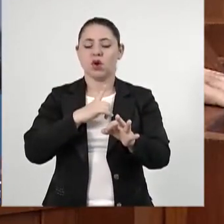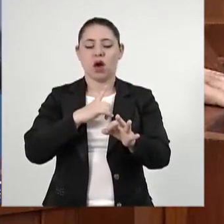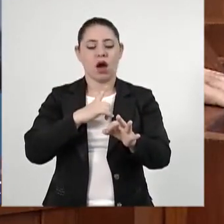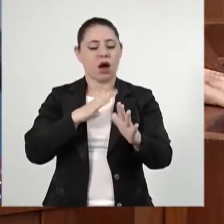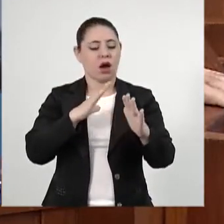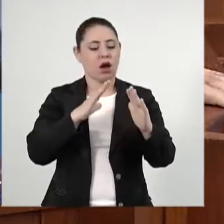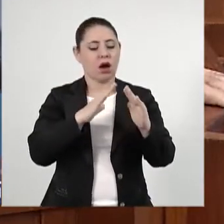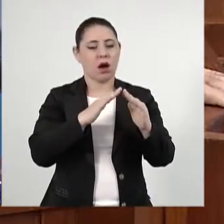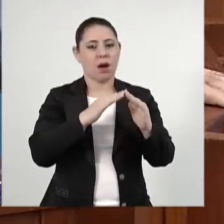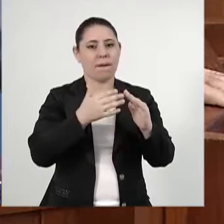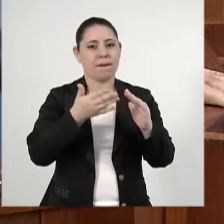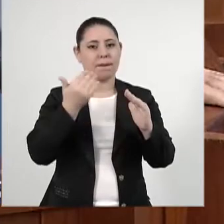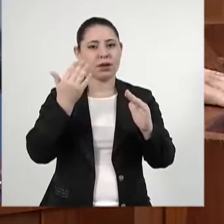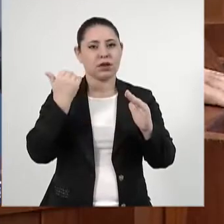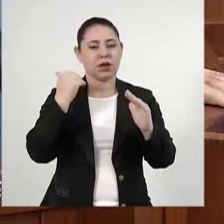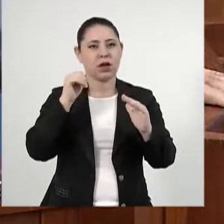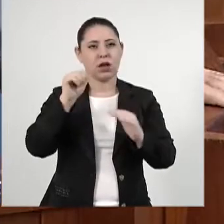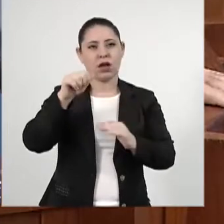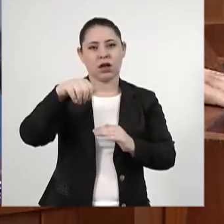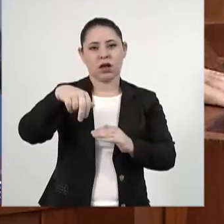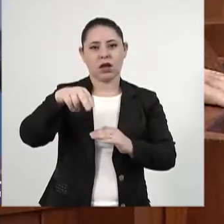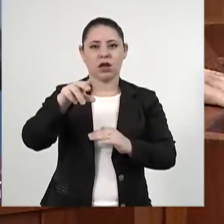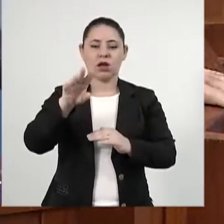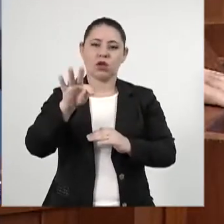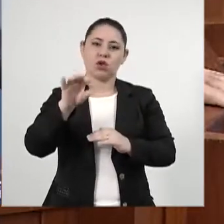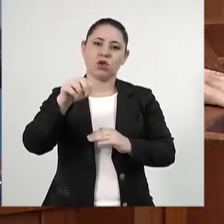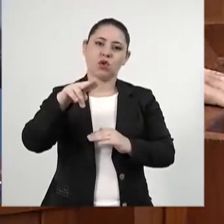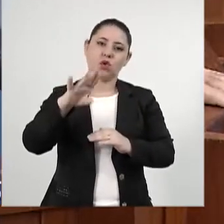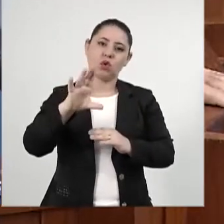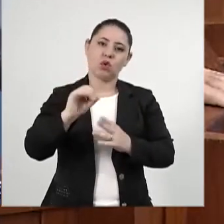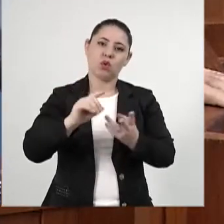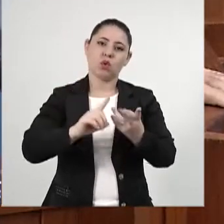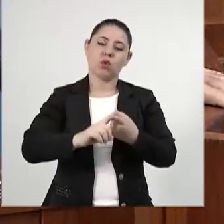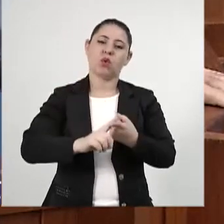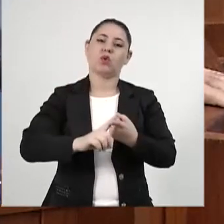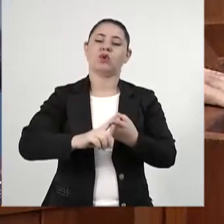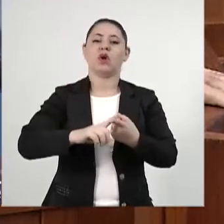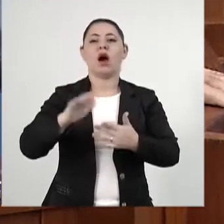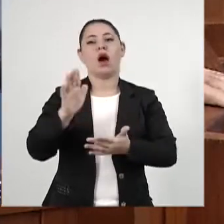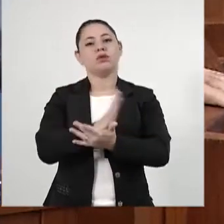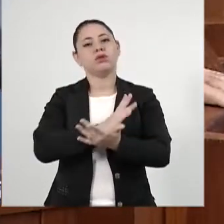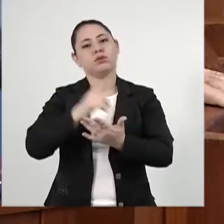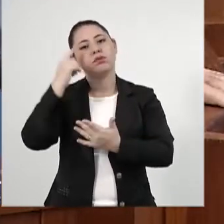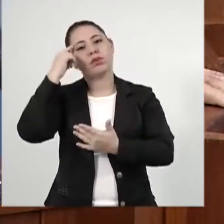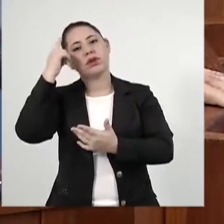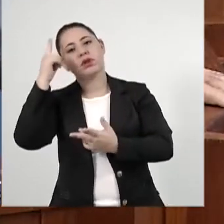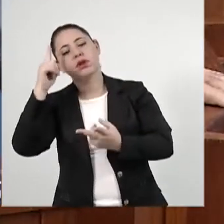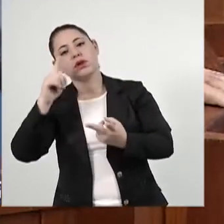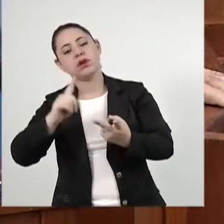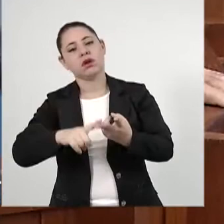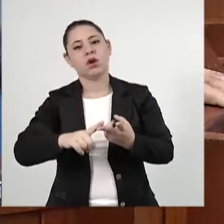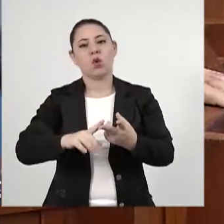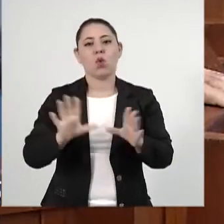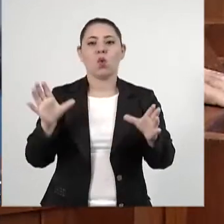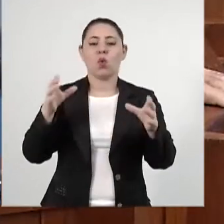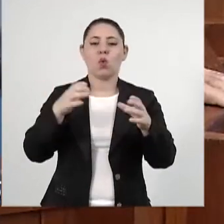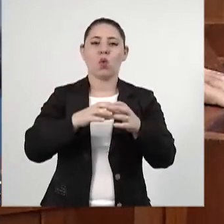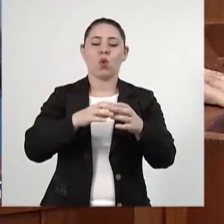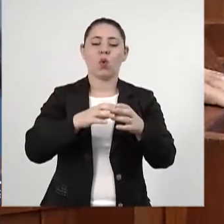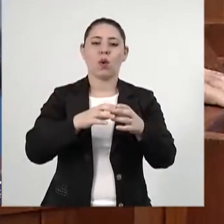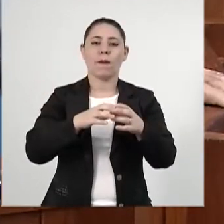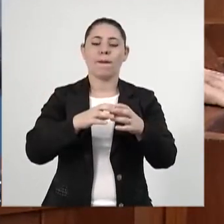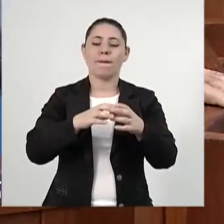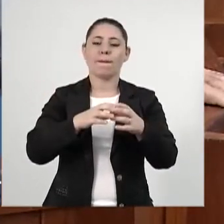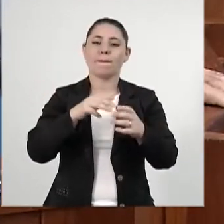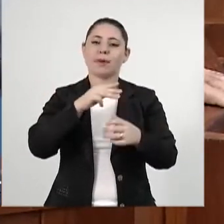habitaram, como Antônio Brandi, saudoso, como alguns pensadores aqui, como parte do Ministério Público,